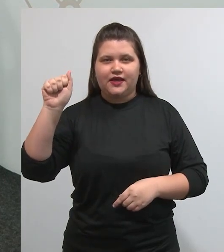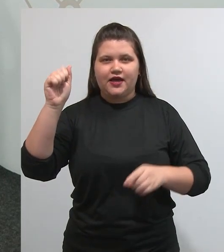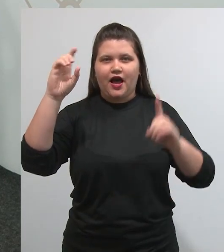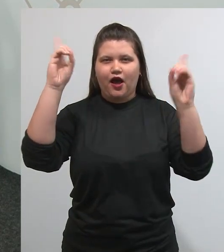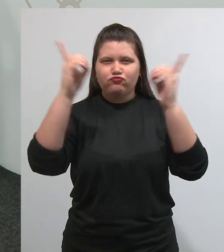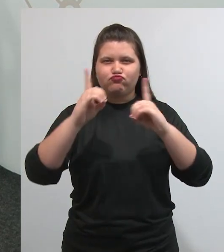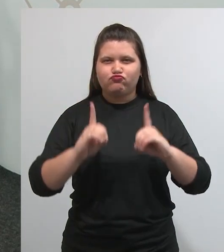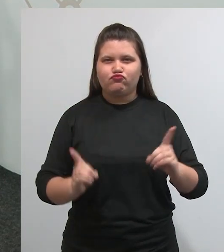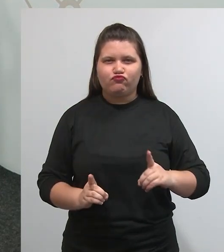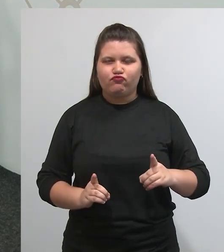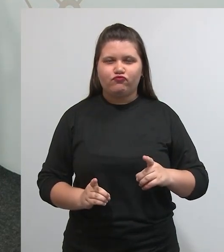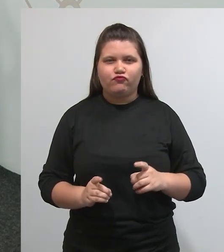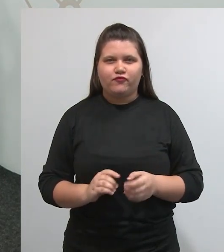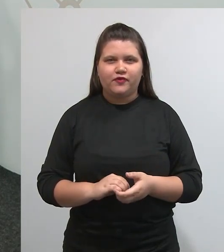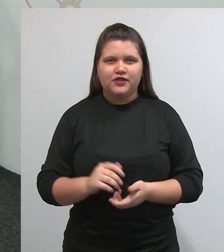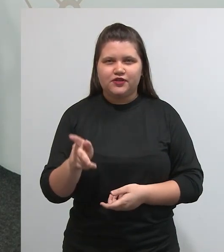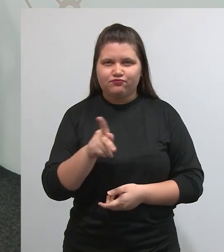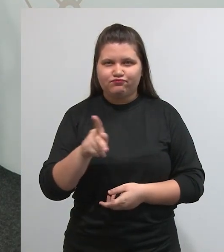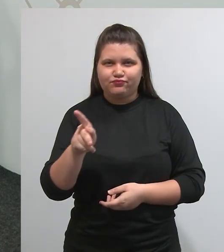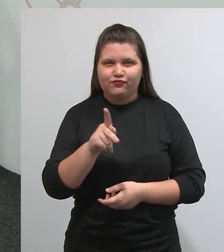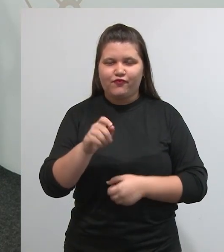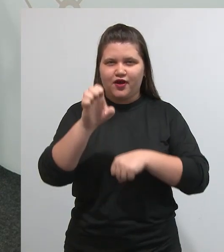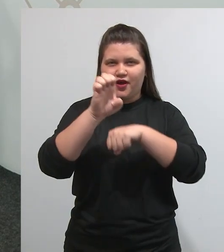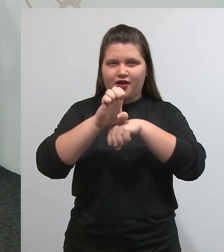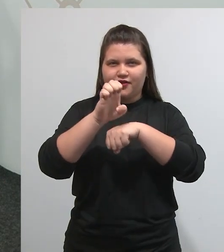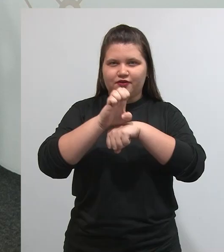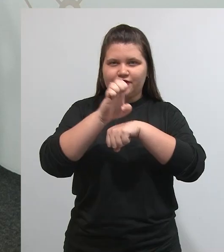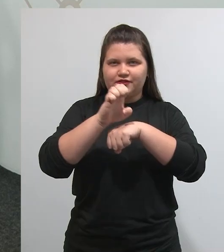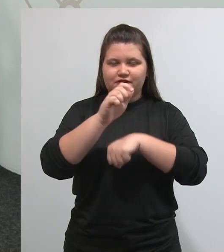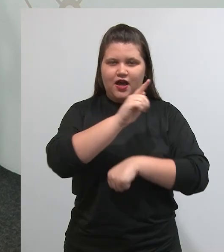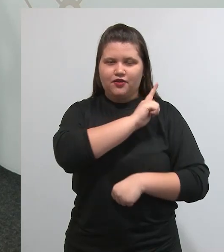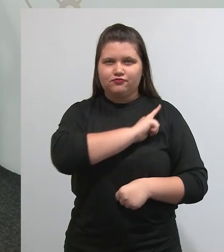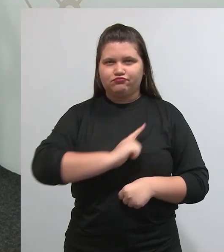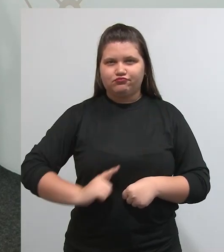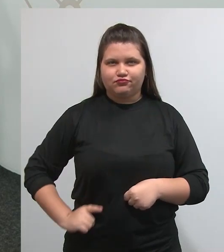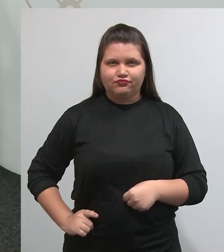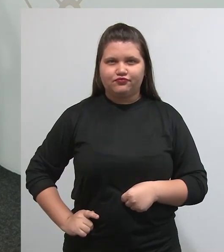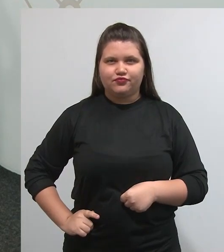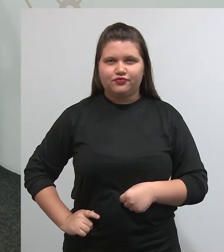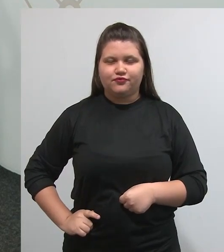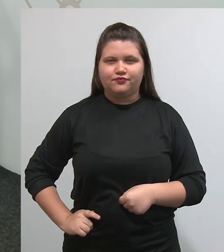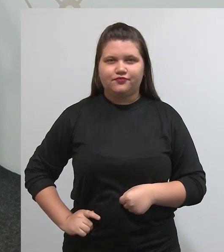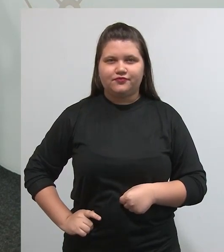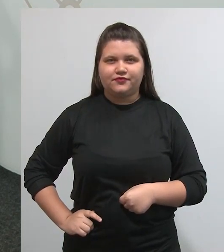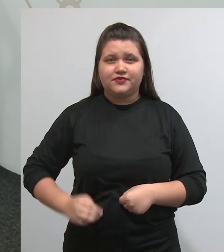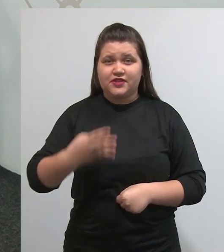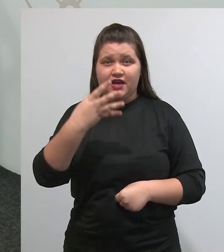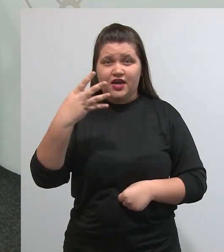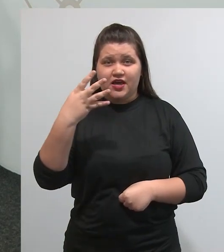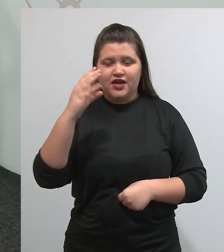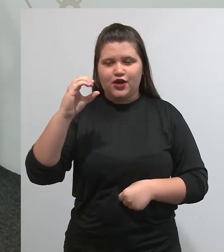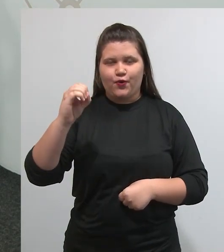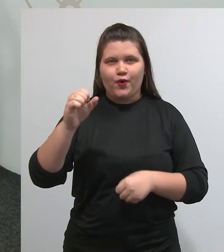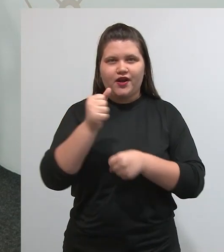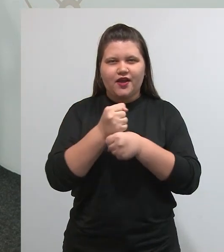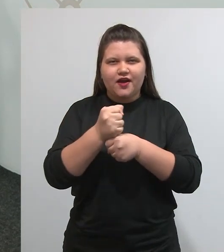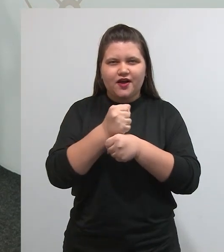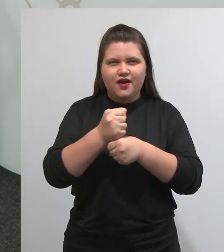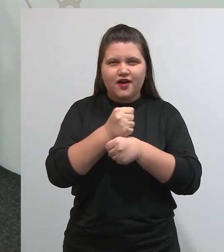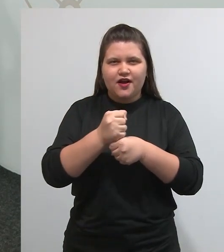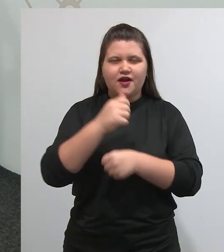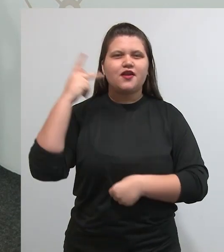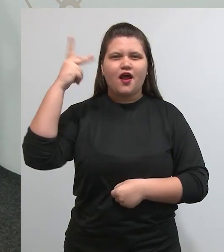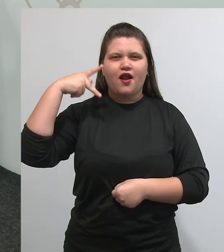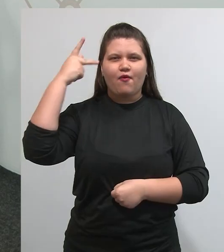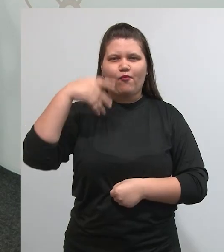diversidade, professora do governo do estado de Rondônia e atuante aí há mais de 40 anos na área de